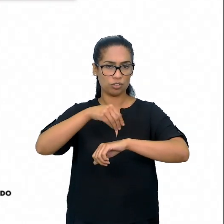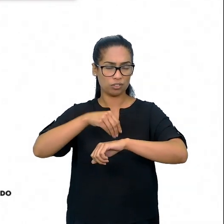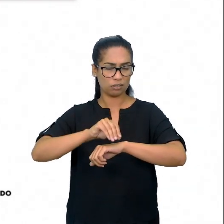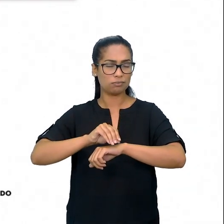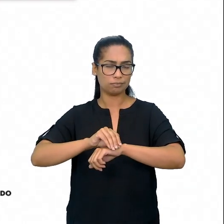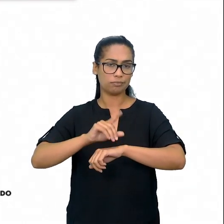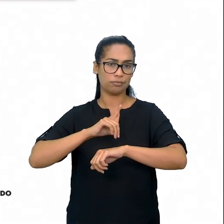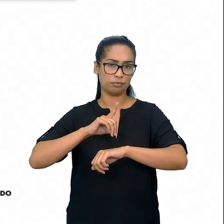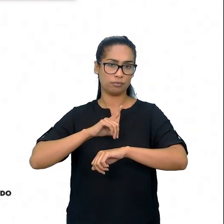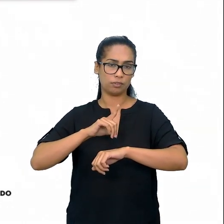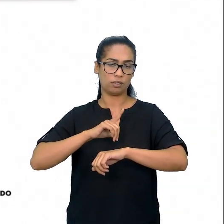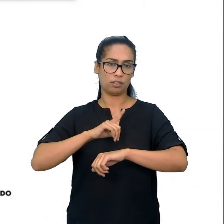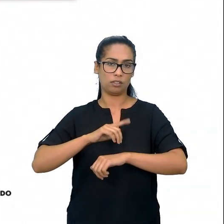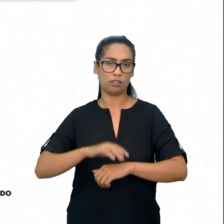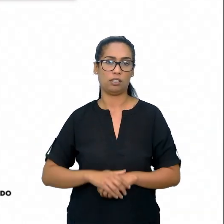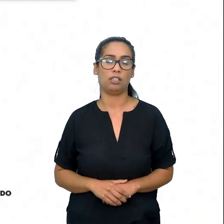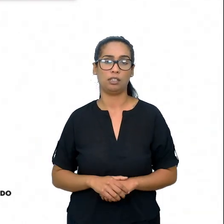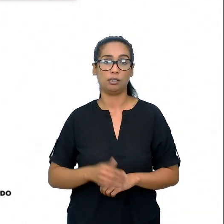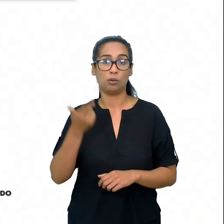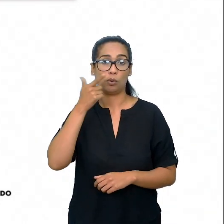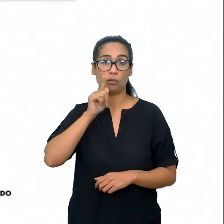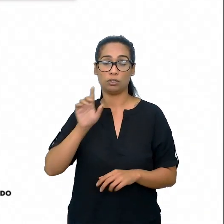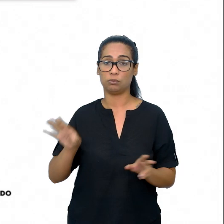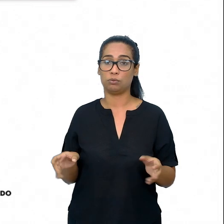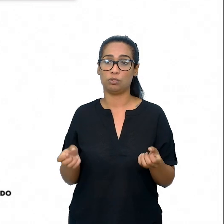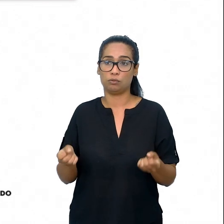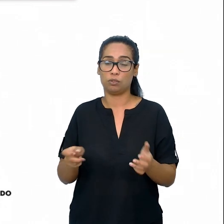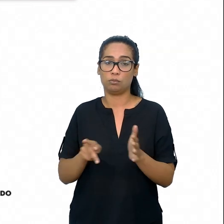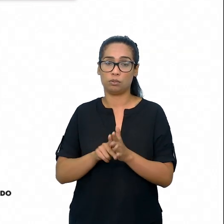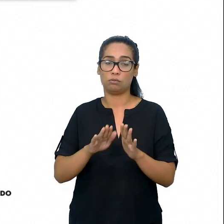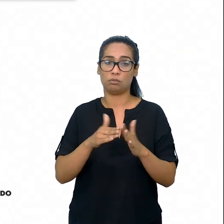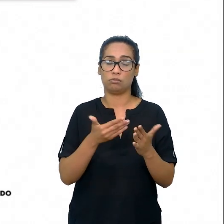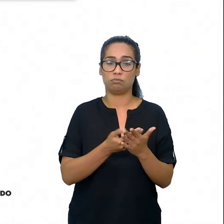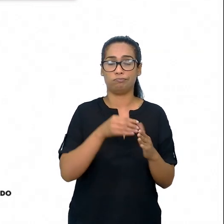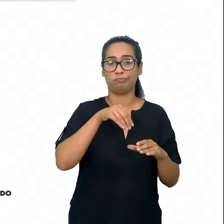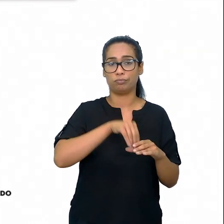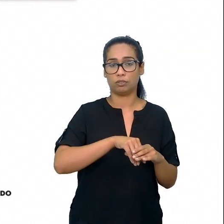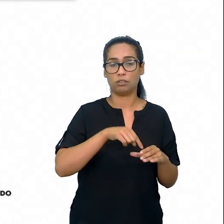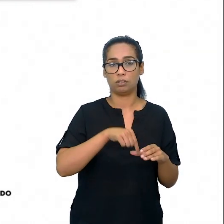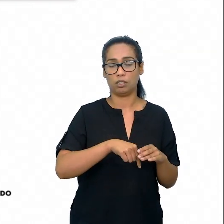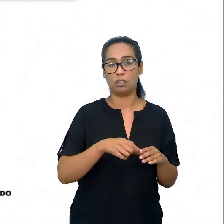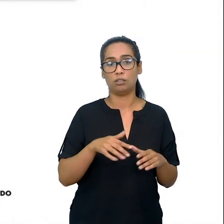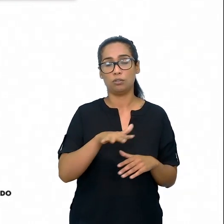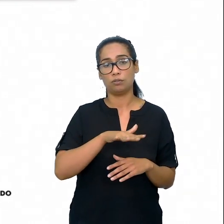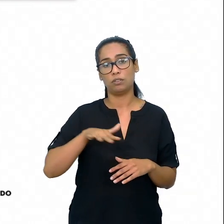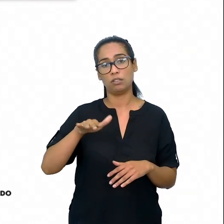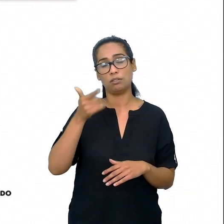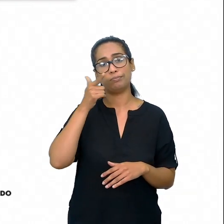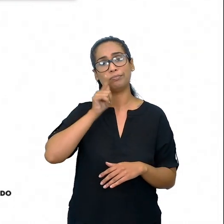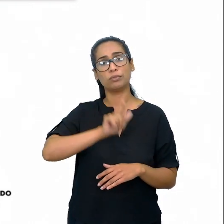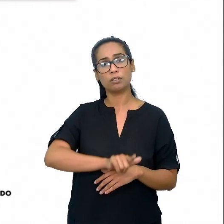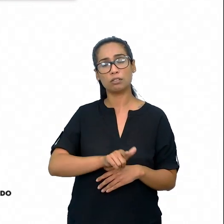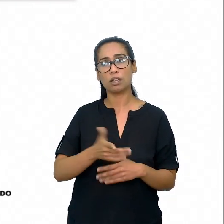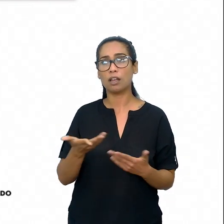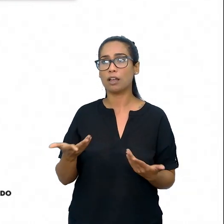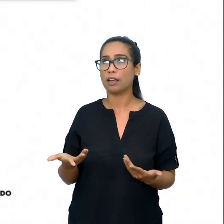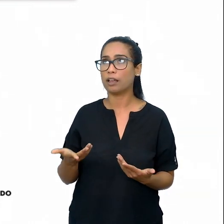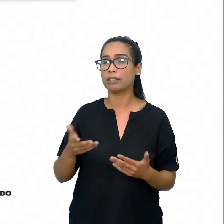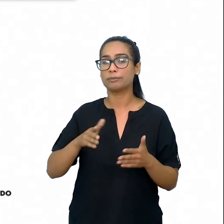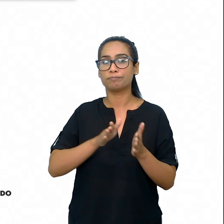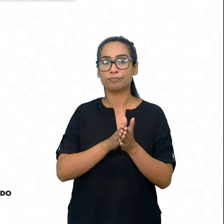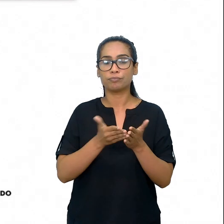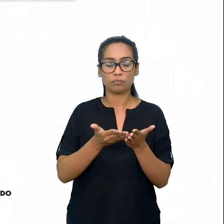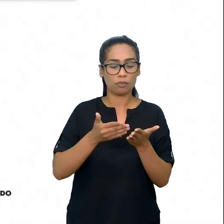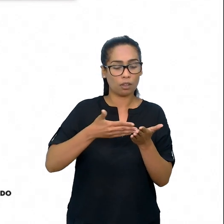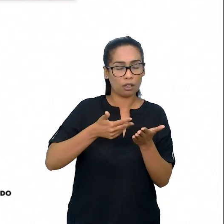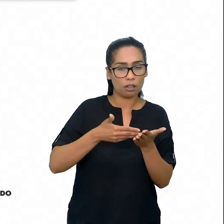sugestão para os desdobramentos da TPC passada, caso algum de vocês ainda não tenha tido tempo para leitura, não